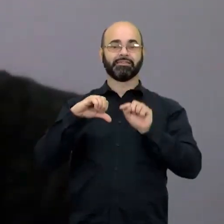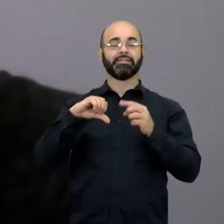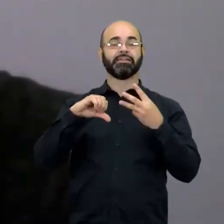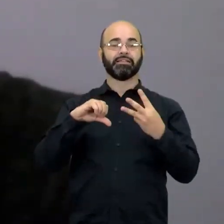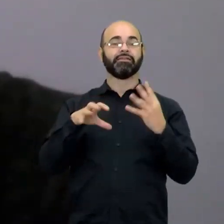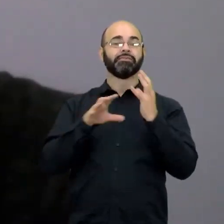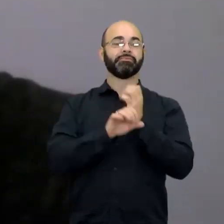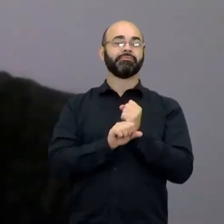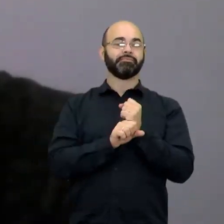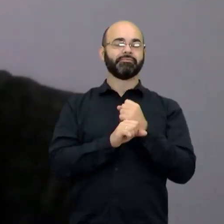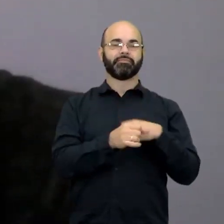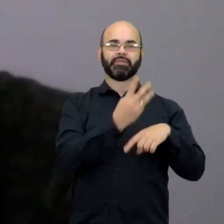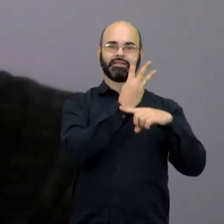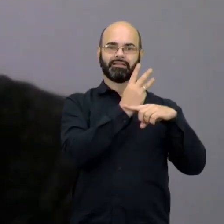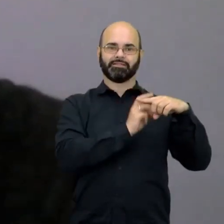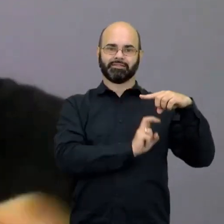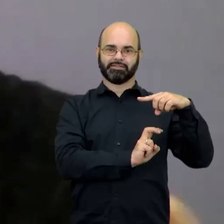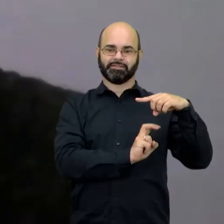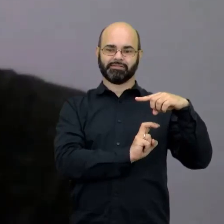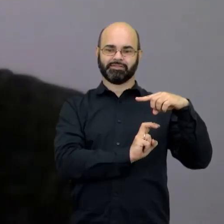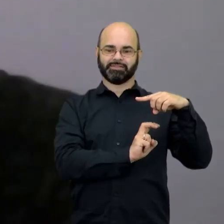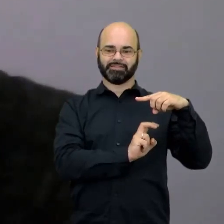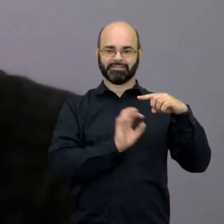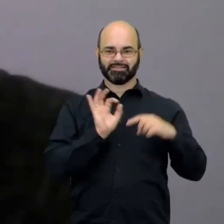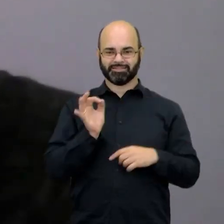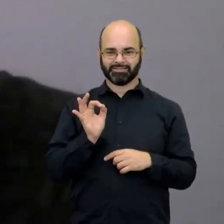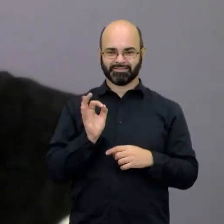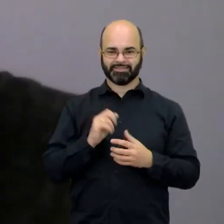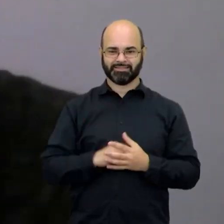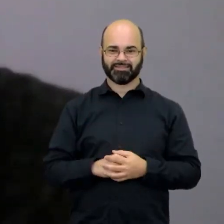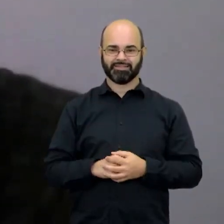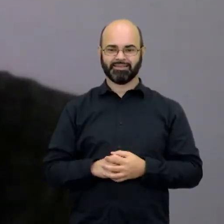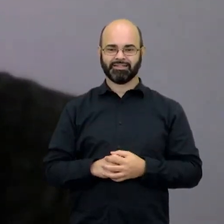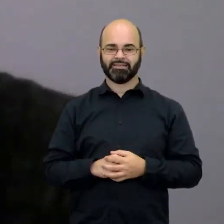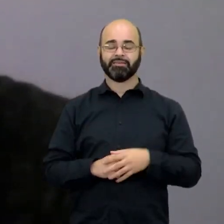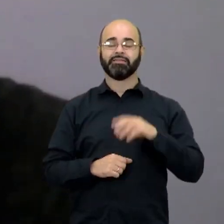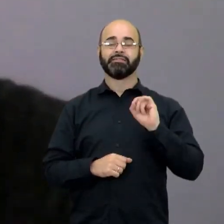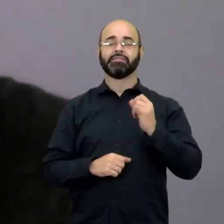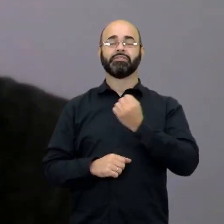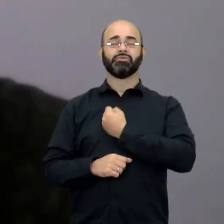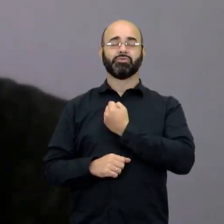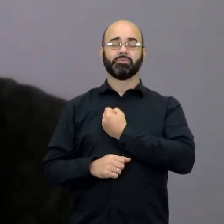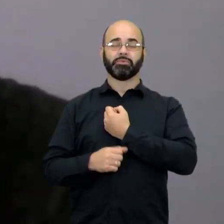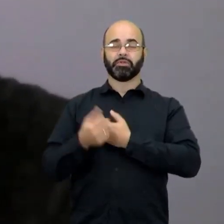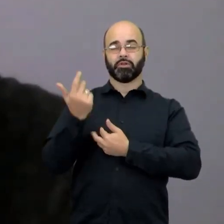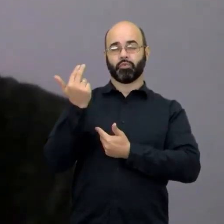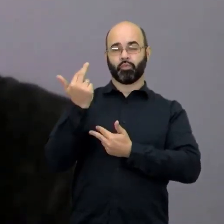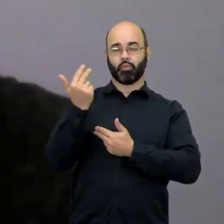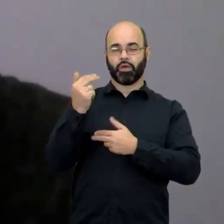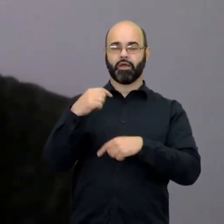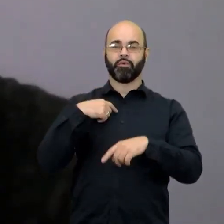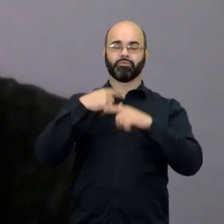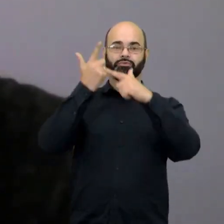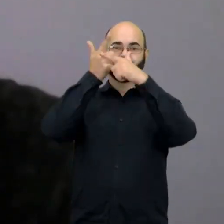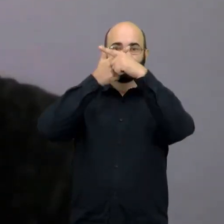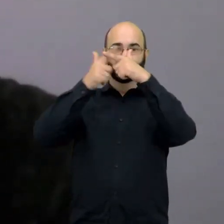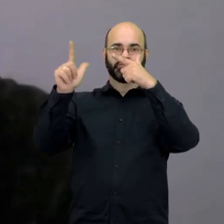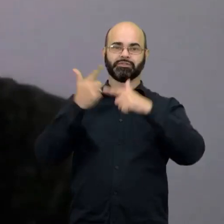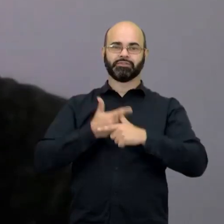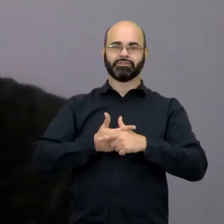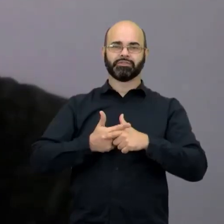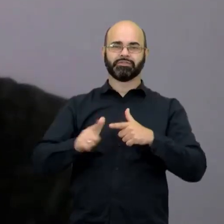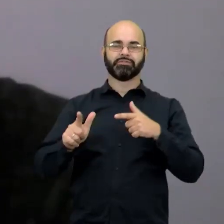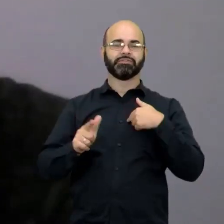3 quintos, tá vendo? Sim, então, é que... se eu dividir a fração por números iguais, tanto em cima quanto embaixo, eu vou